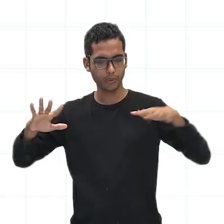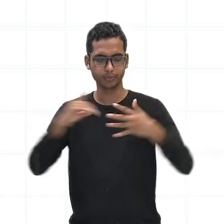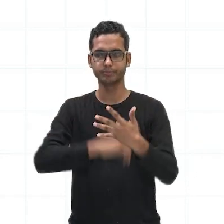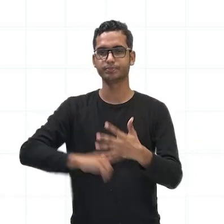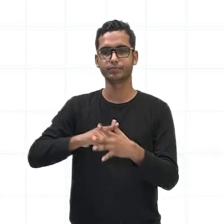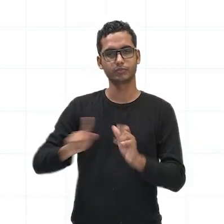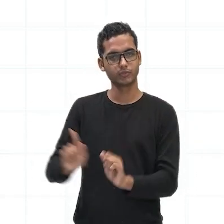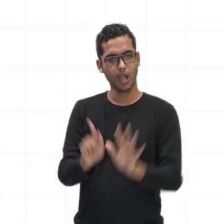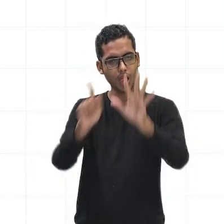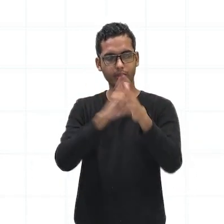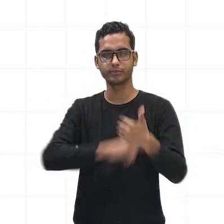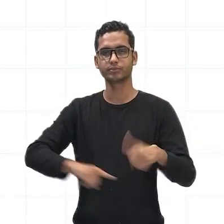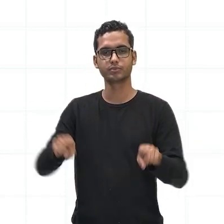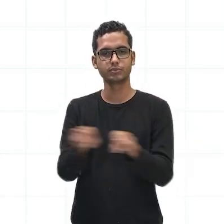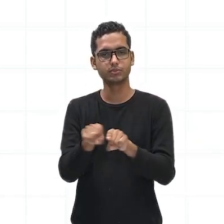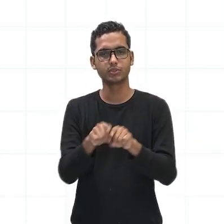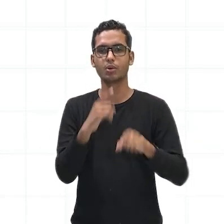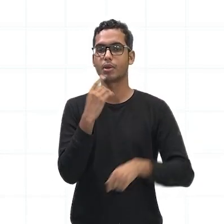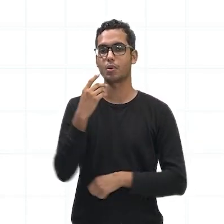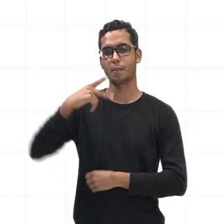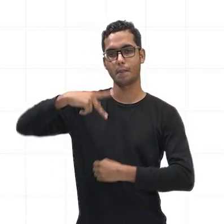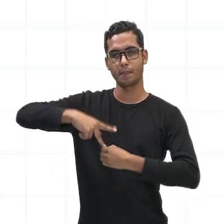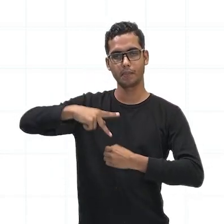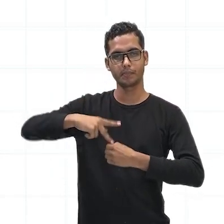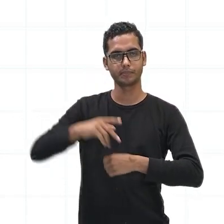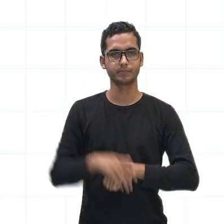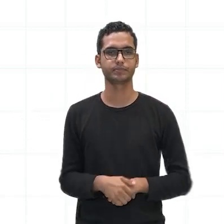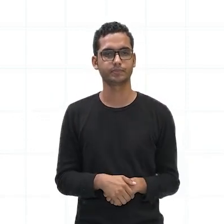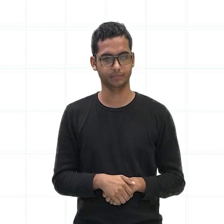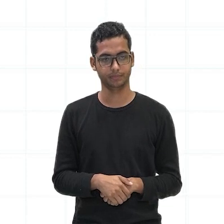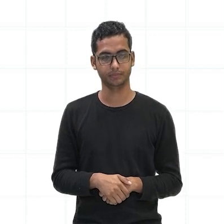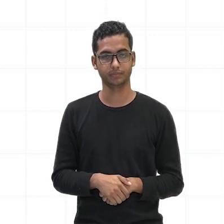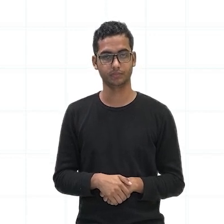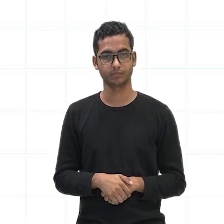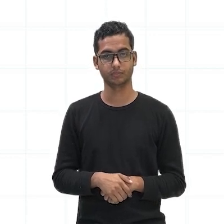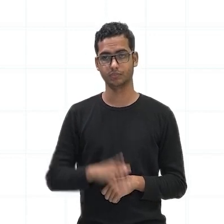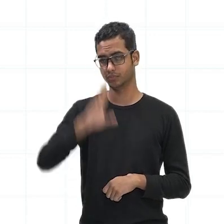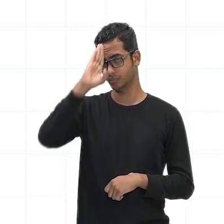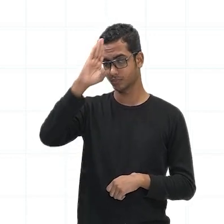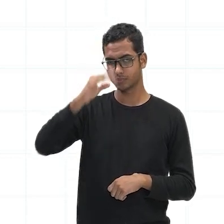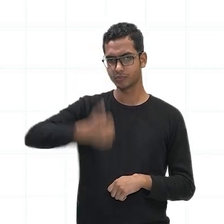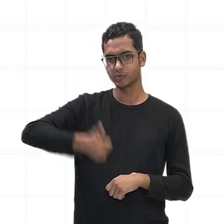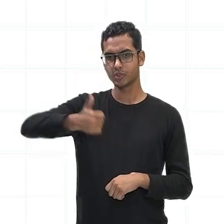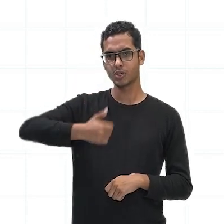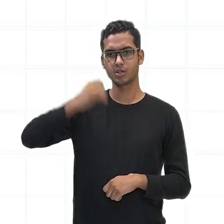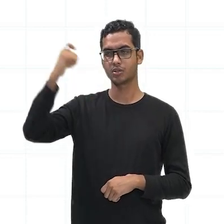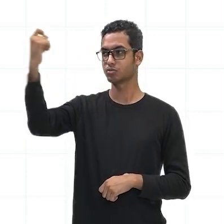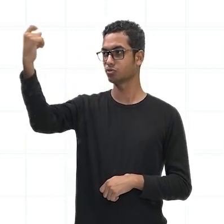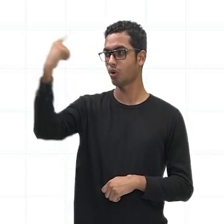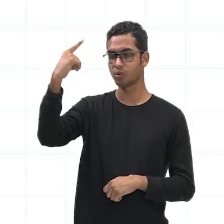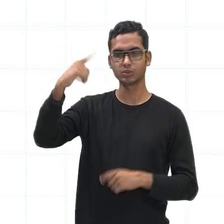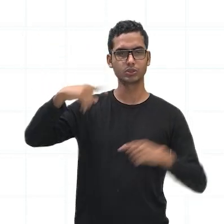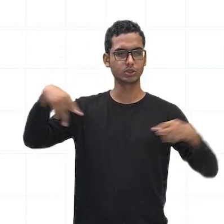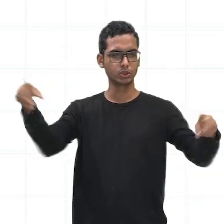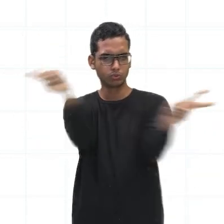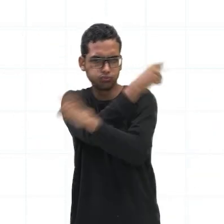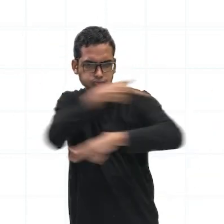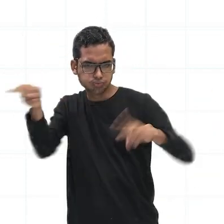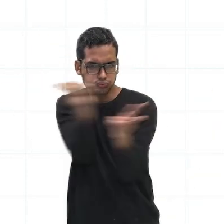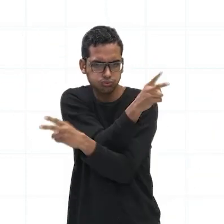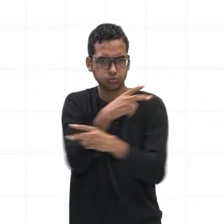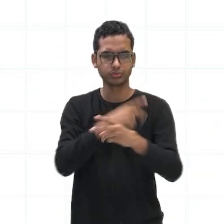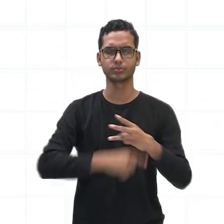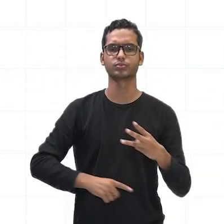essas fontes de energia primária, então nós vamos ter ali o sol, o vento, a água, são recursos renováveis, né? A natureza